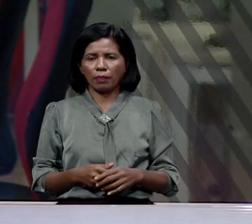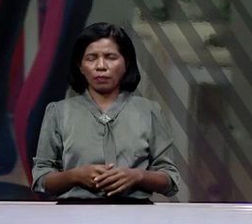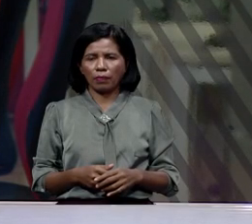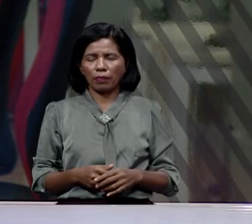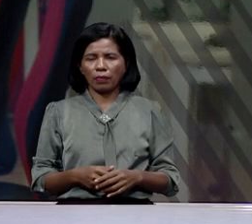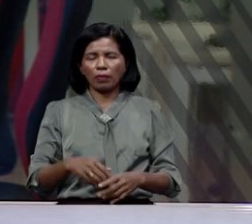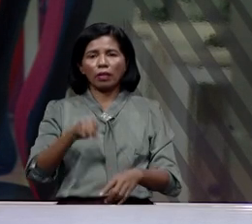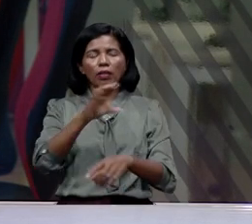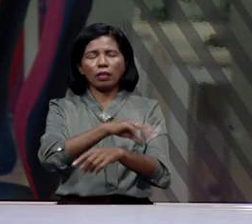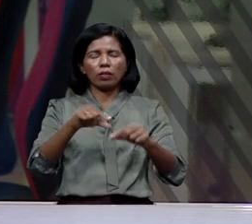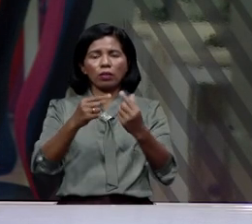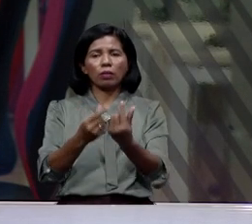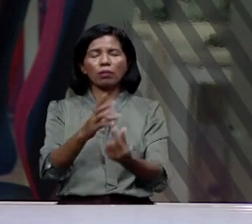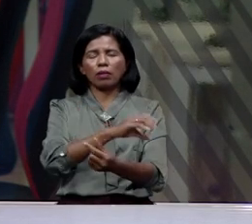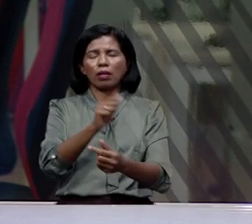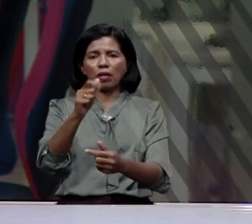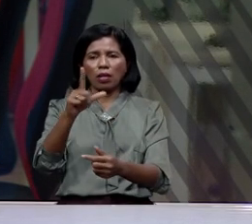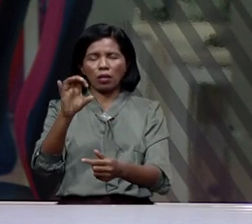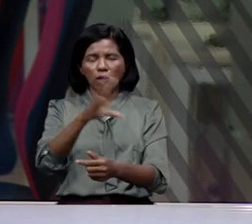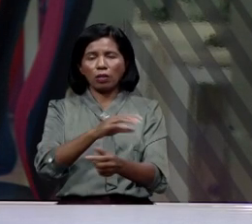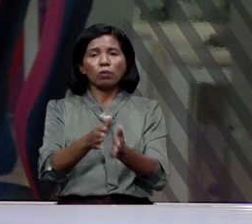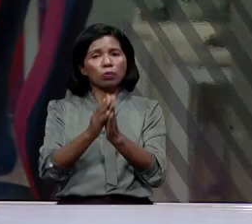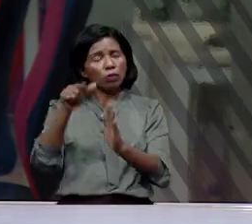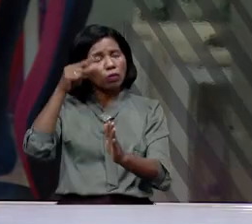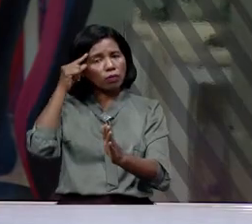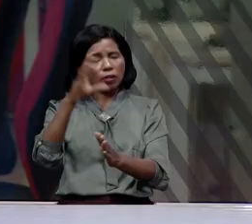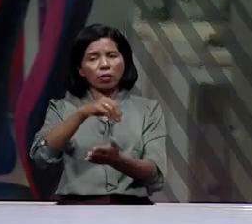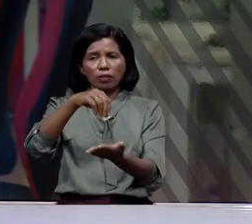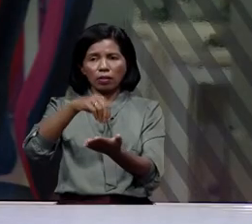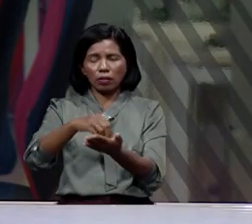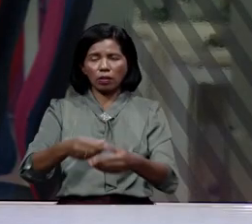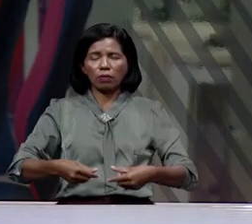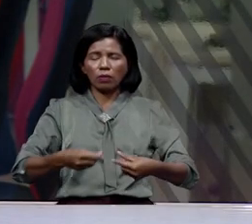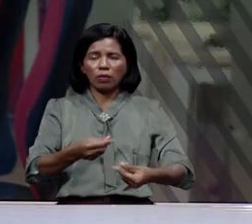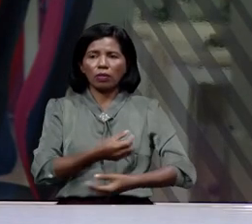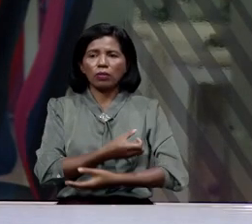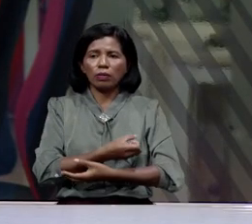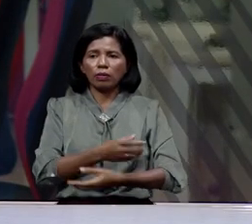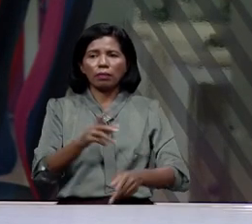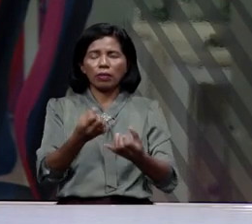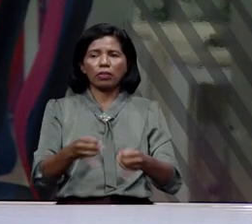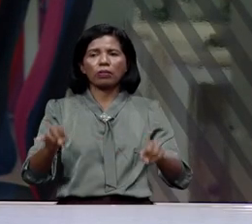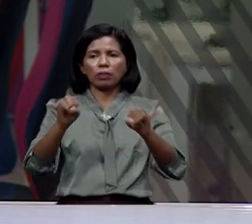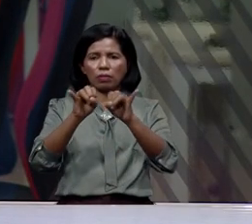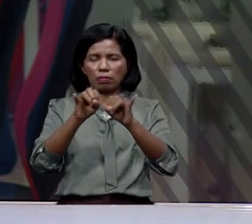Associação Alola Russo Governo no Empresário Sira atuaria centro for Susu Bebê e a cada instituição.